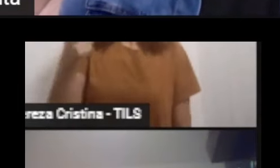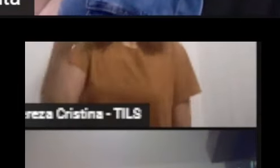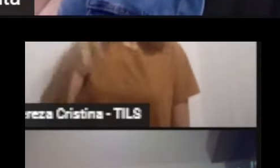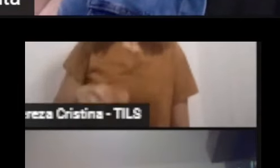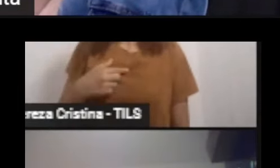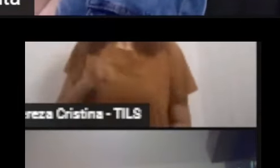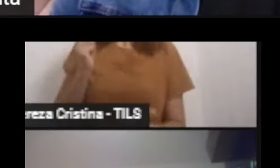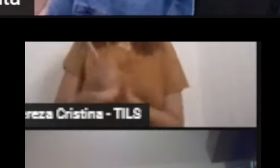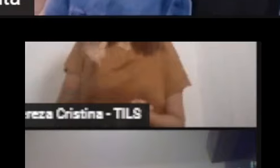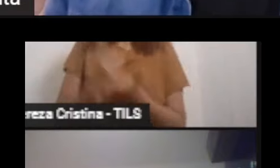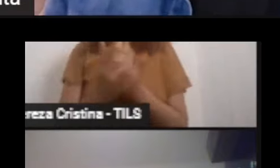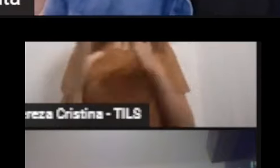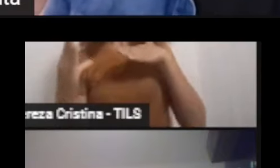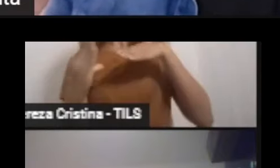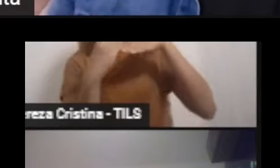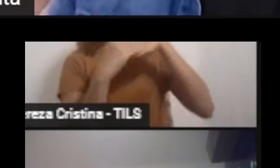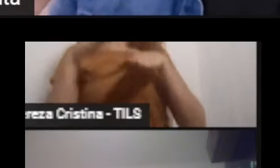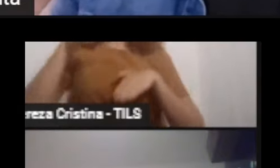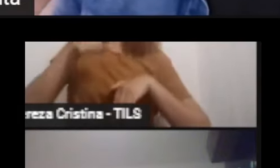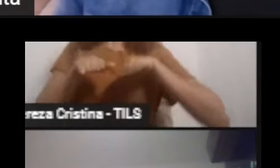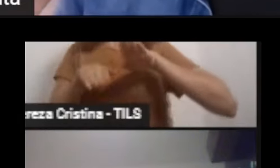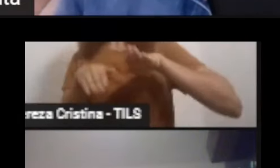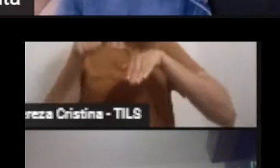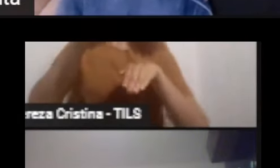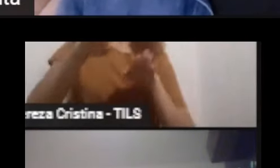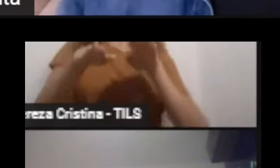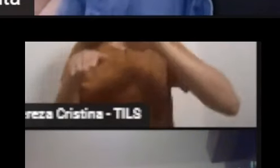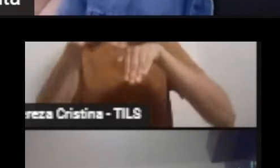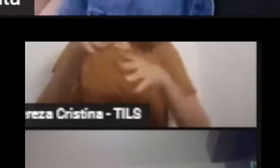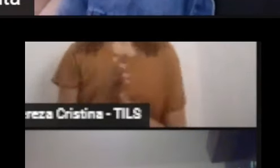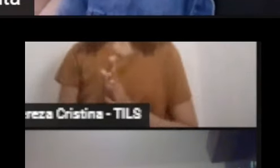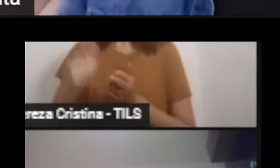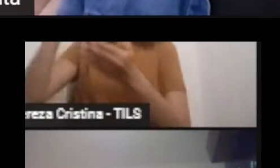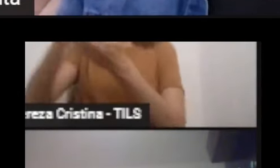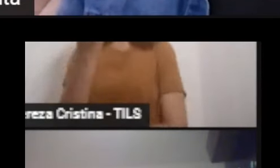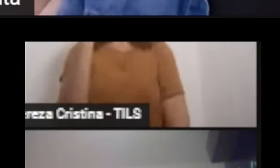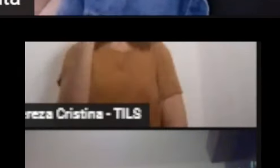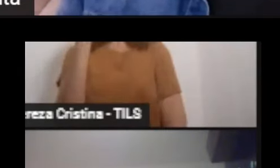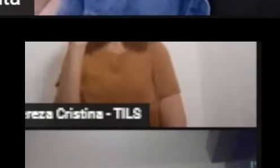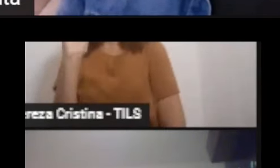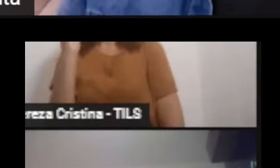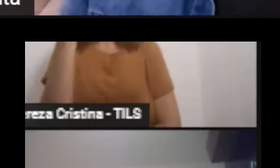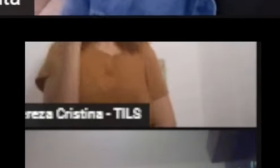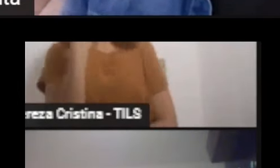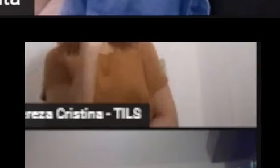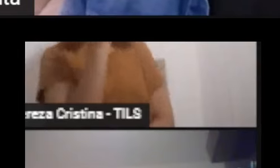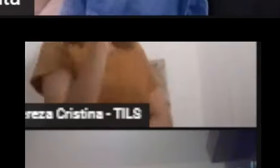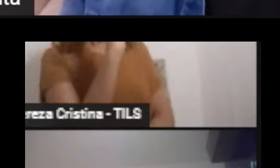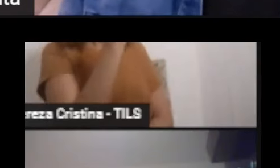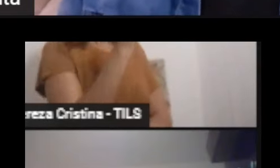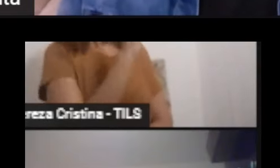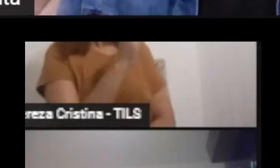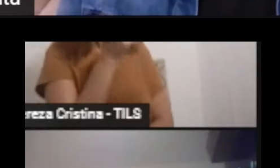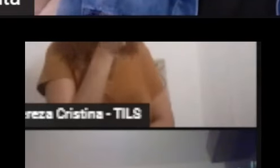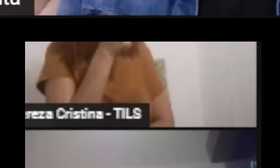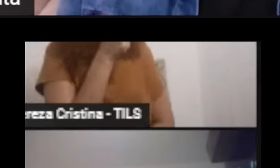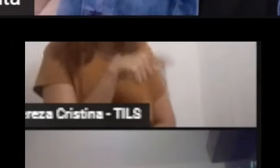ficado. A colher de pau pediu desculpas à gata e não escondeu ter ficado